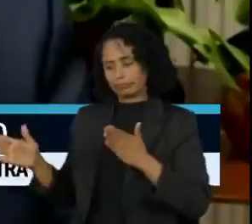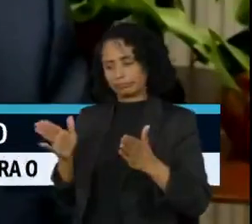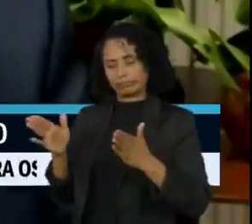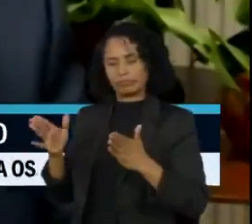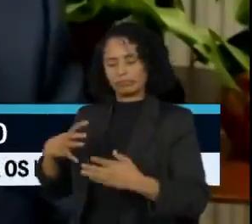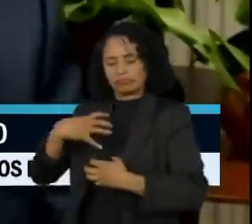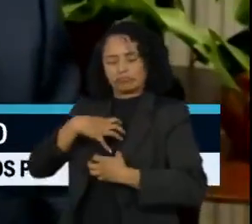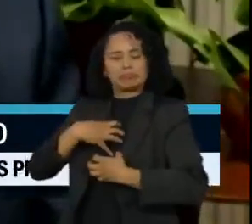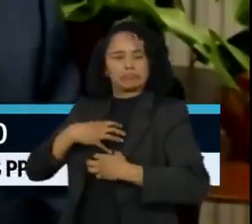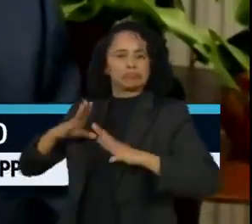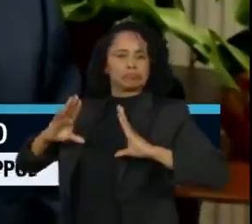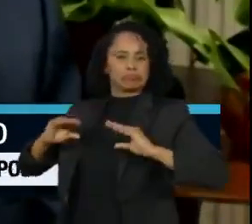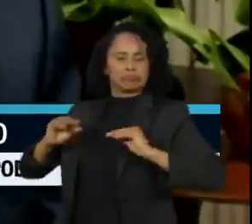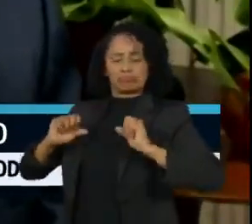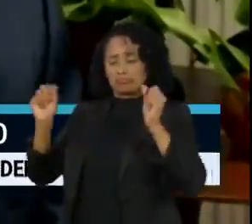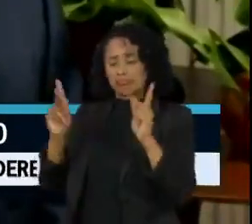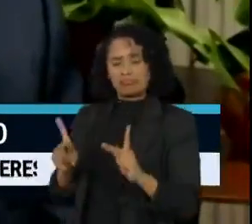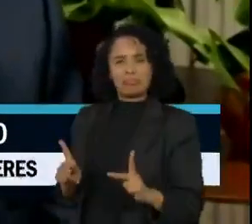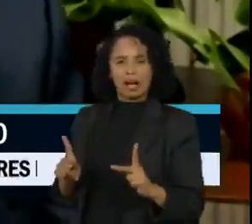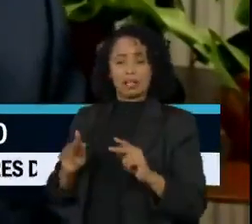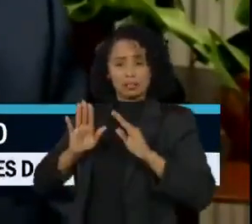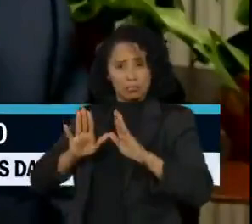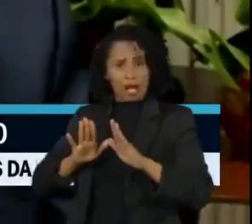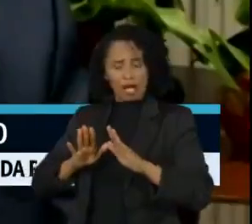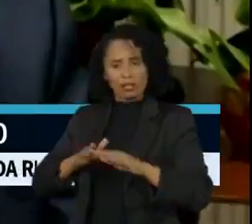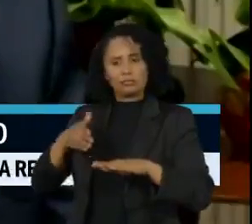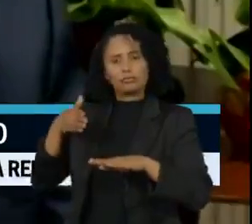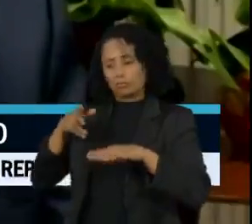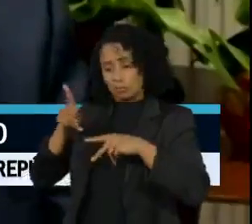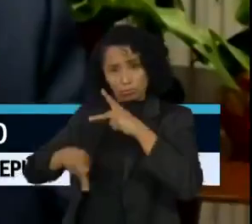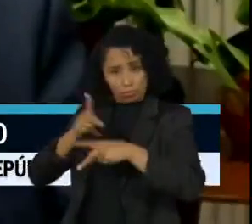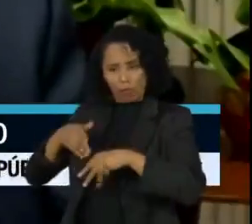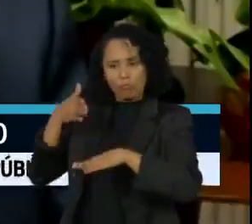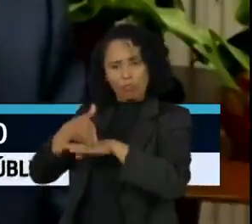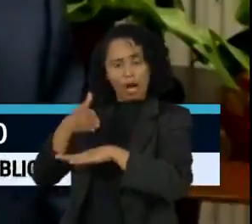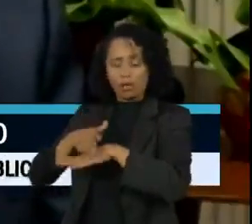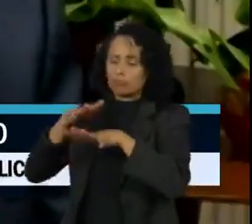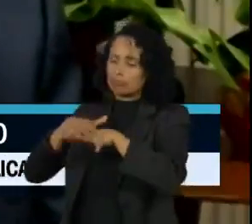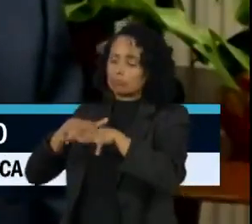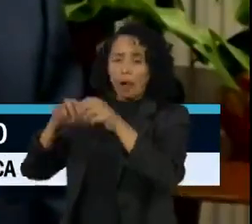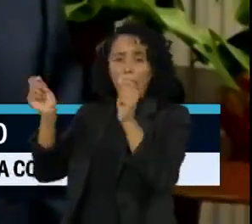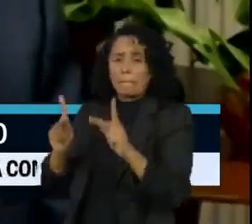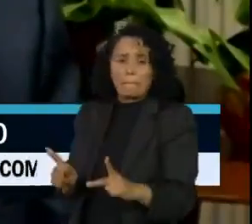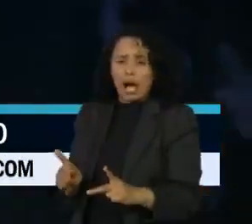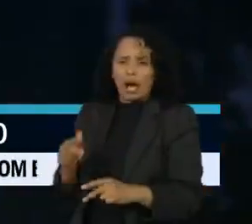mas que é bom que as pessoas possam se manifestar pacificamente, sem dúvida.